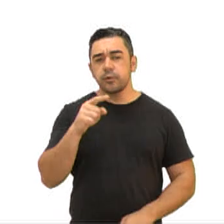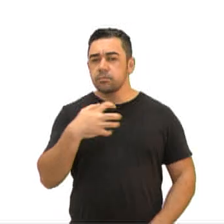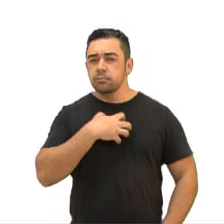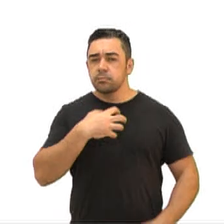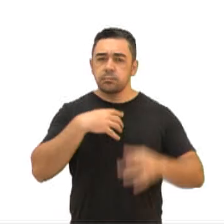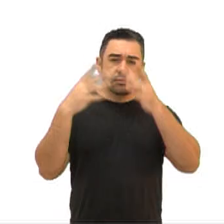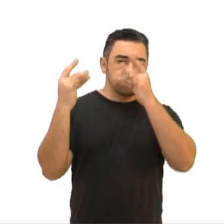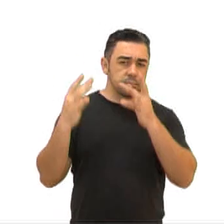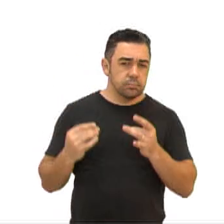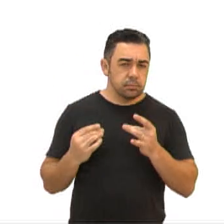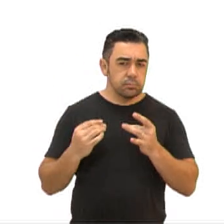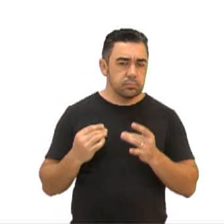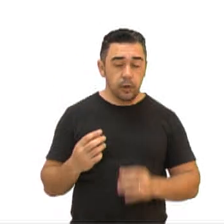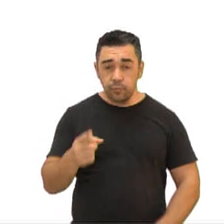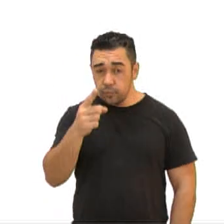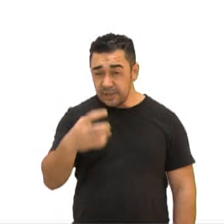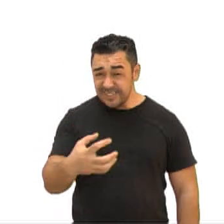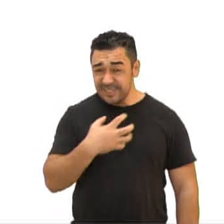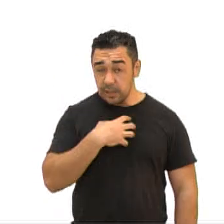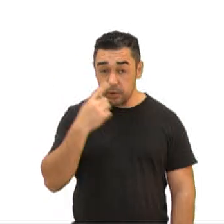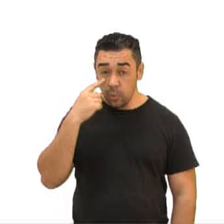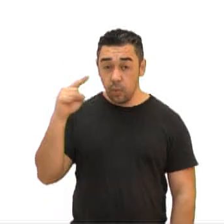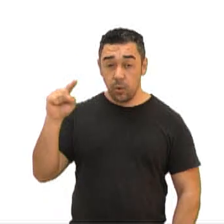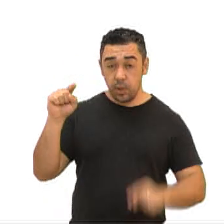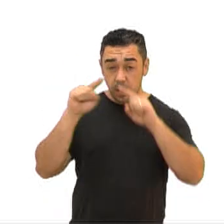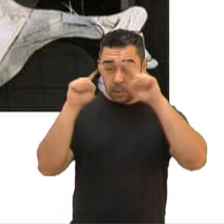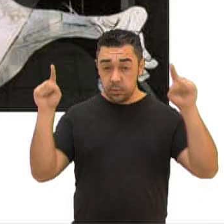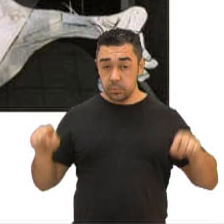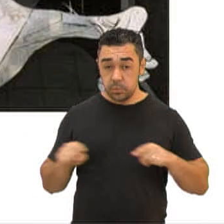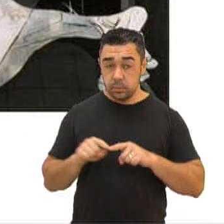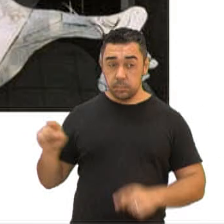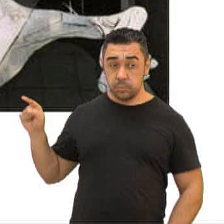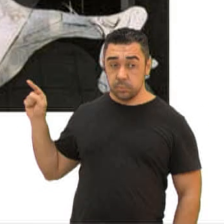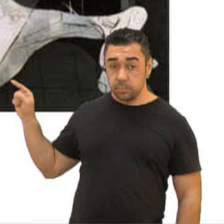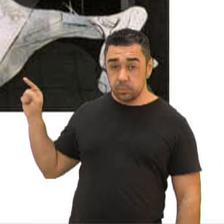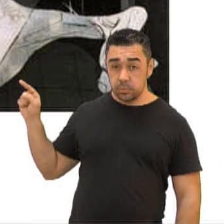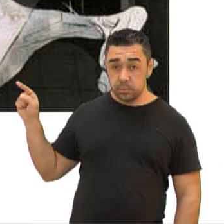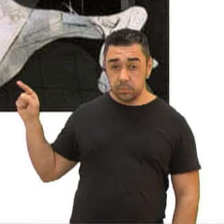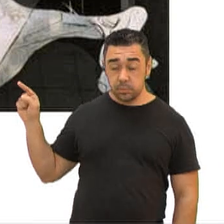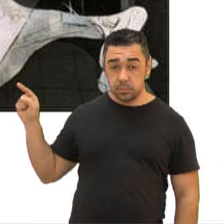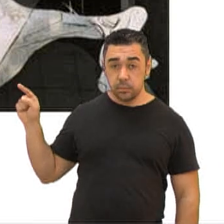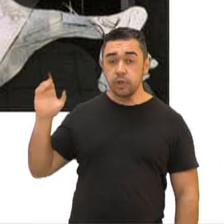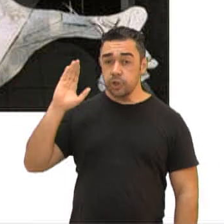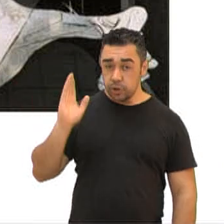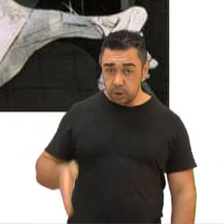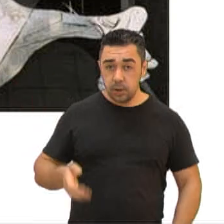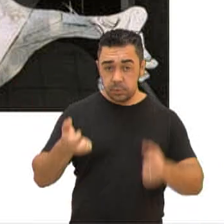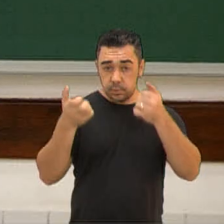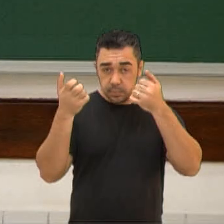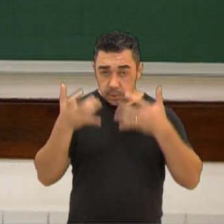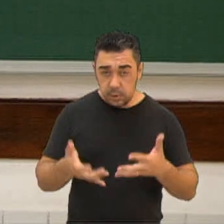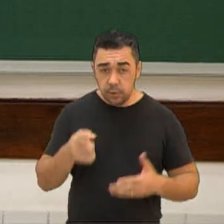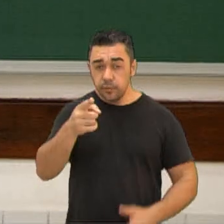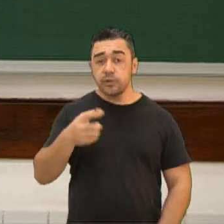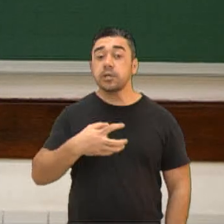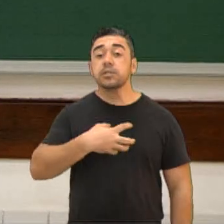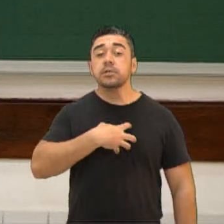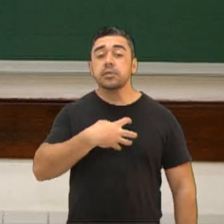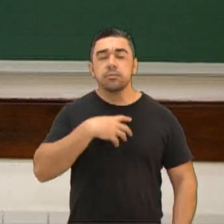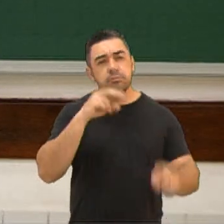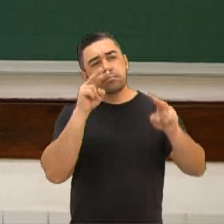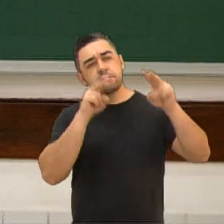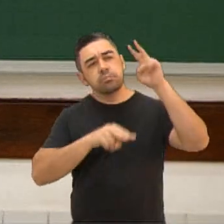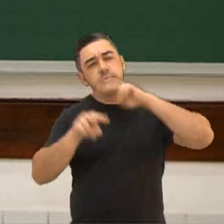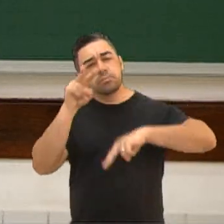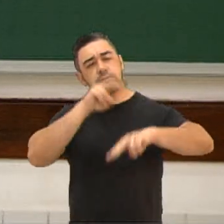que ela lhe transmite. O que você sente olhando essa obra? Essa imagem que a gente já comentou. O que você sente olhando